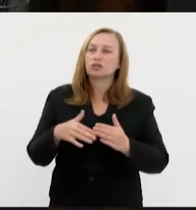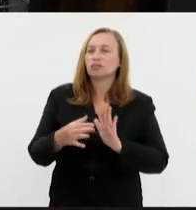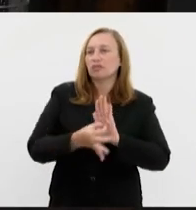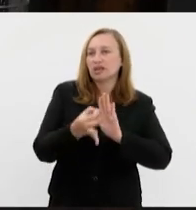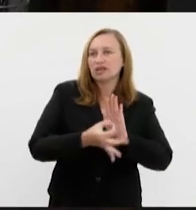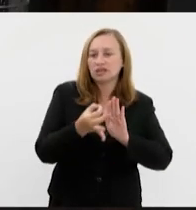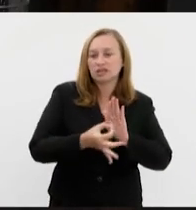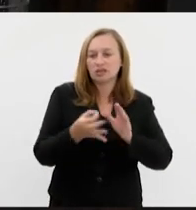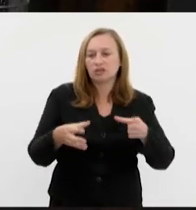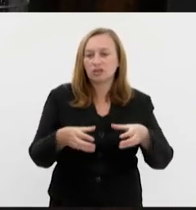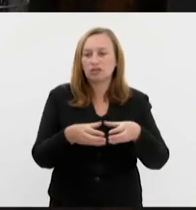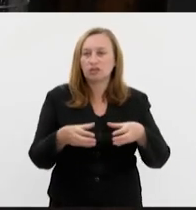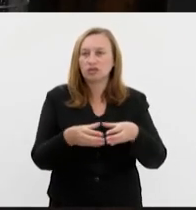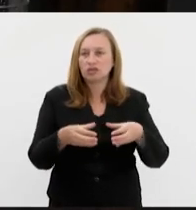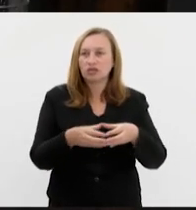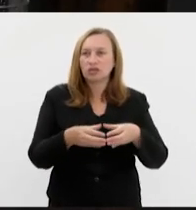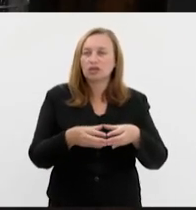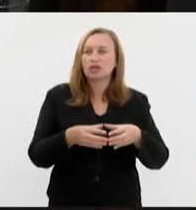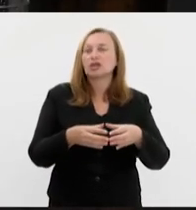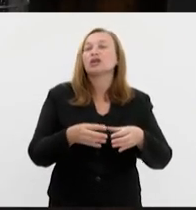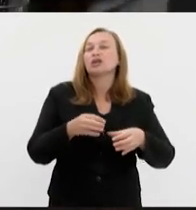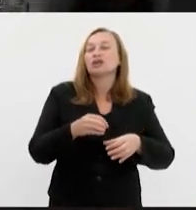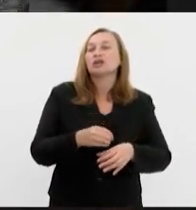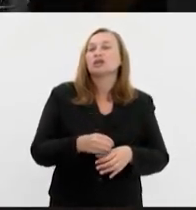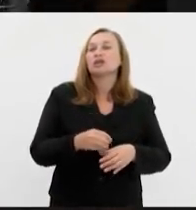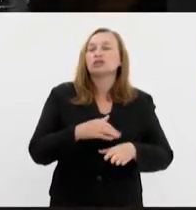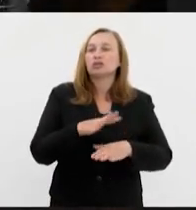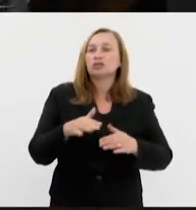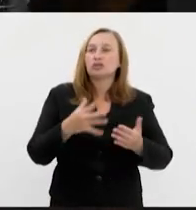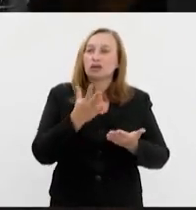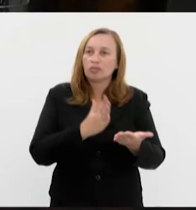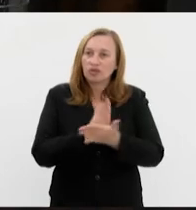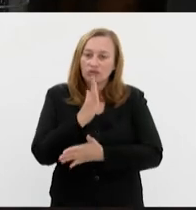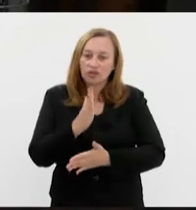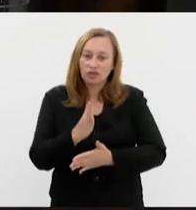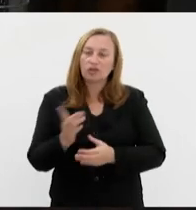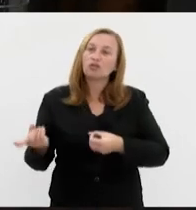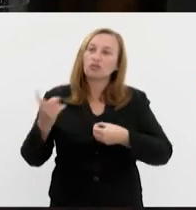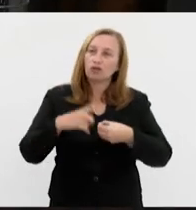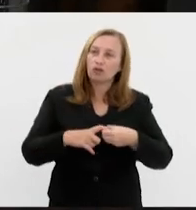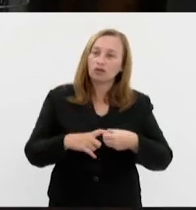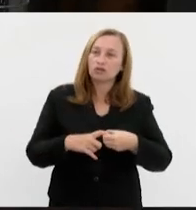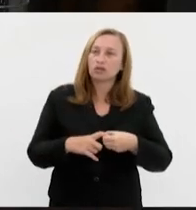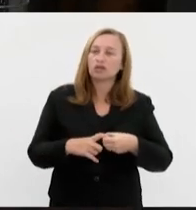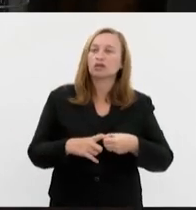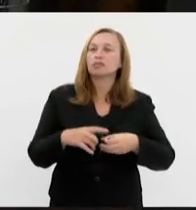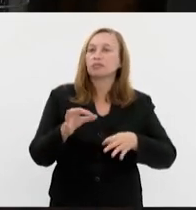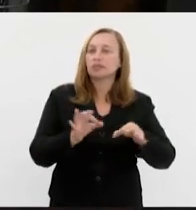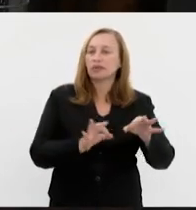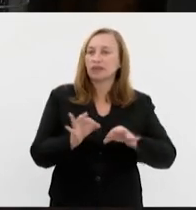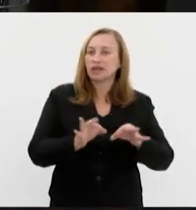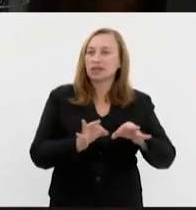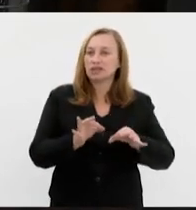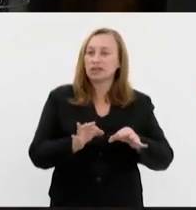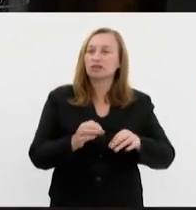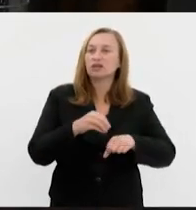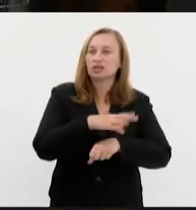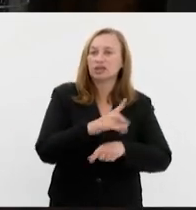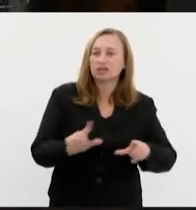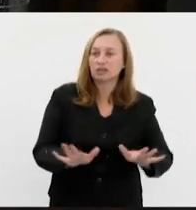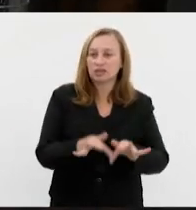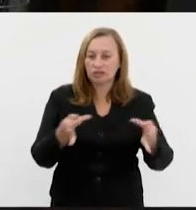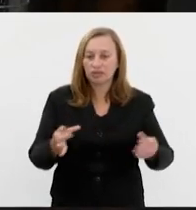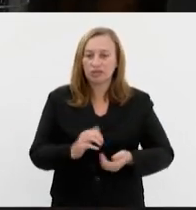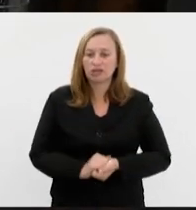de indicação legislativa. Senhores que aprovam, permaneçam como estão. Aprovado, retorno ao autor para a elaboração da indicação